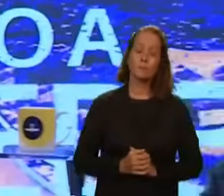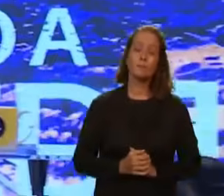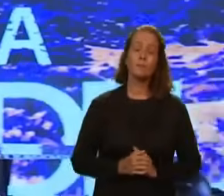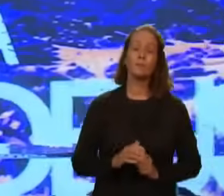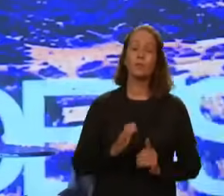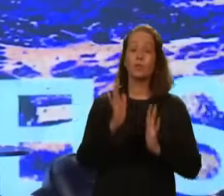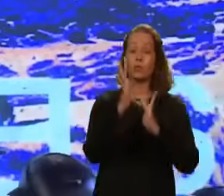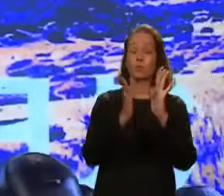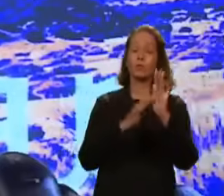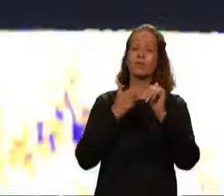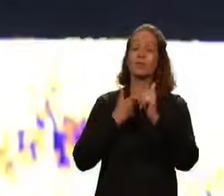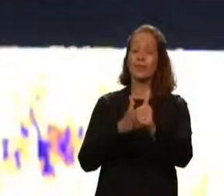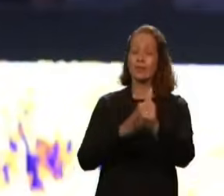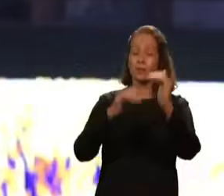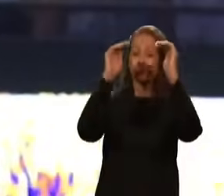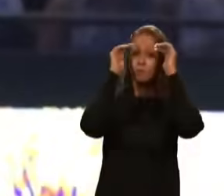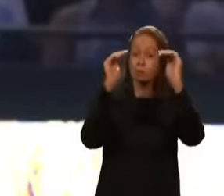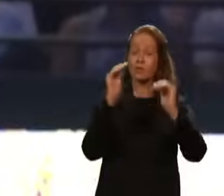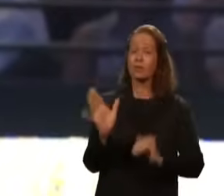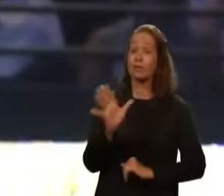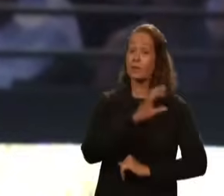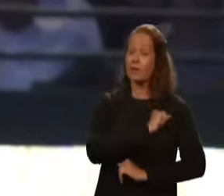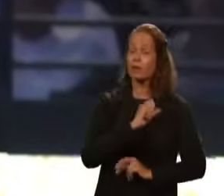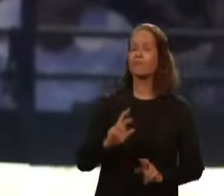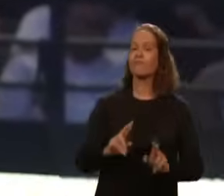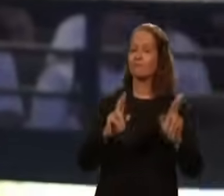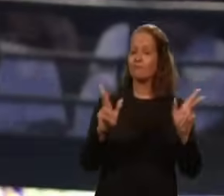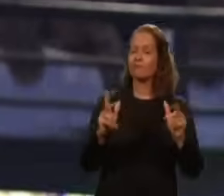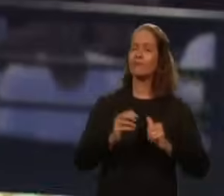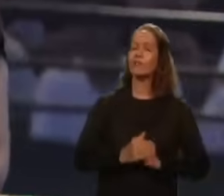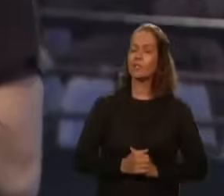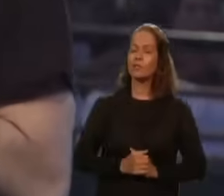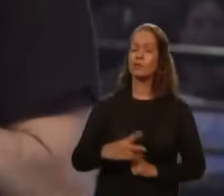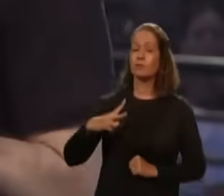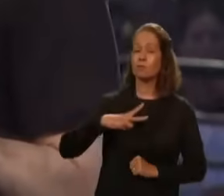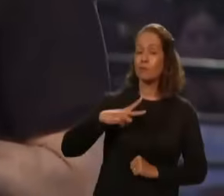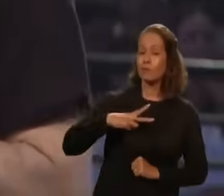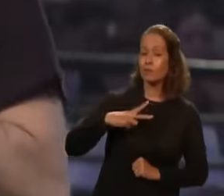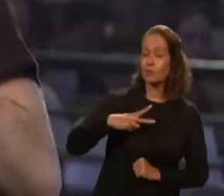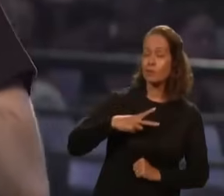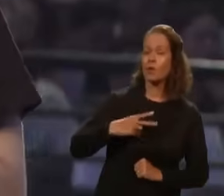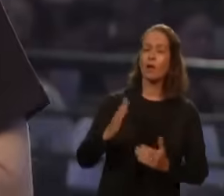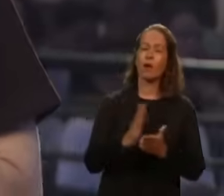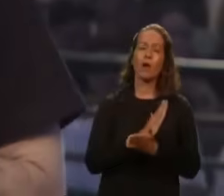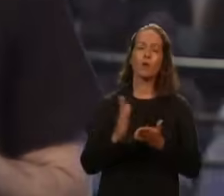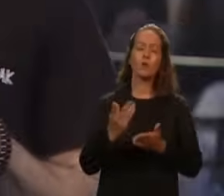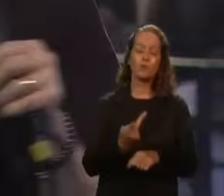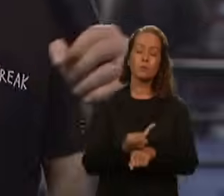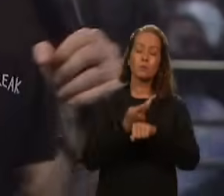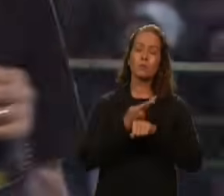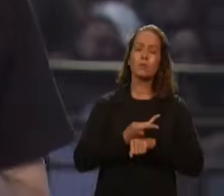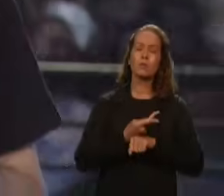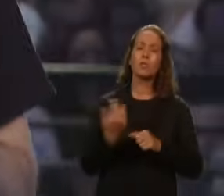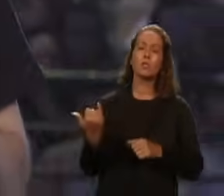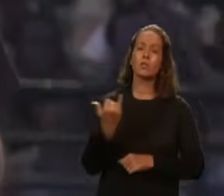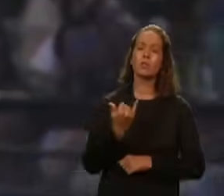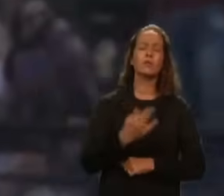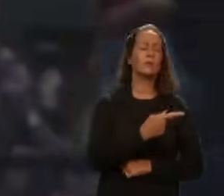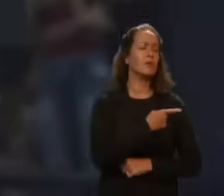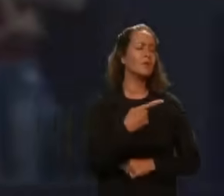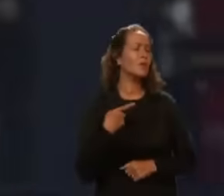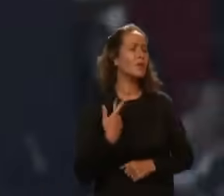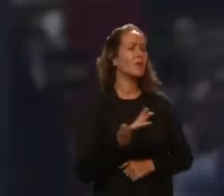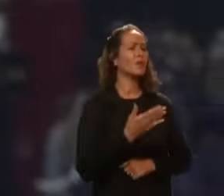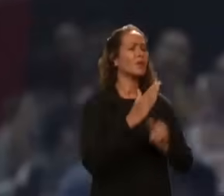segui-lo, obedecê-lo e amá-lo é diferente. E no privado, muita gente nos procura e fala: pastor, eu clamei por Jesus,